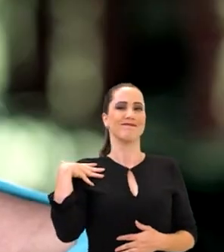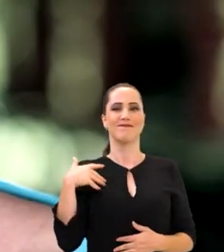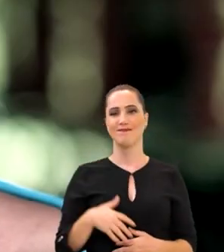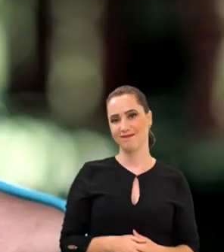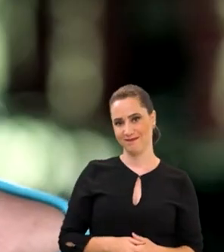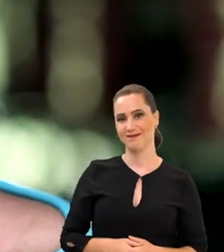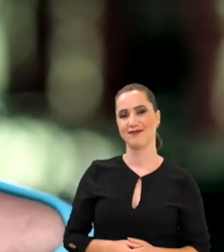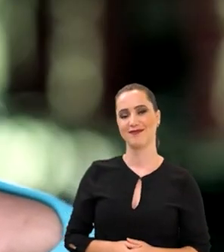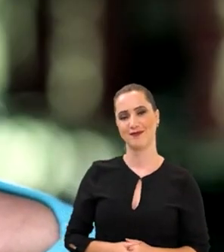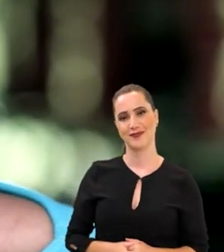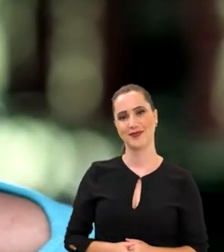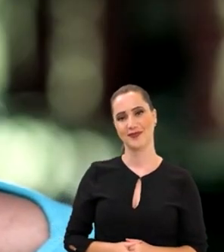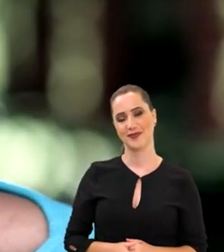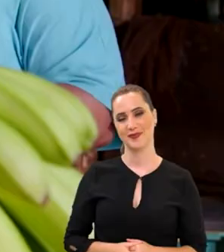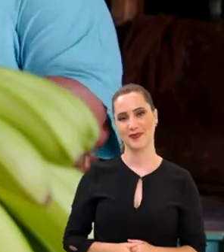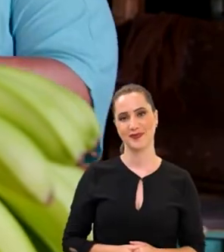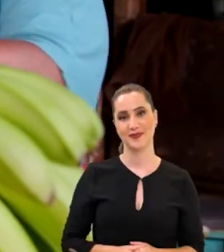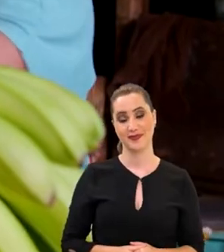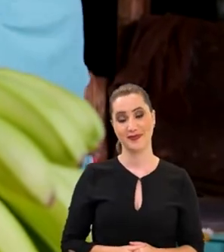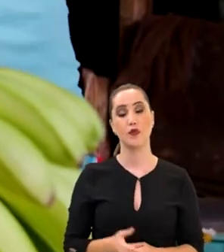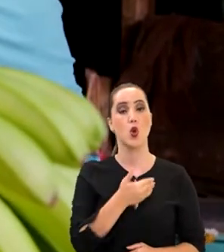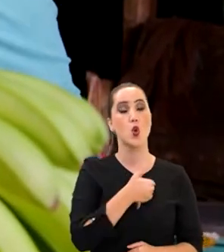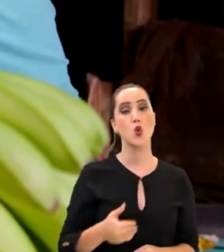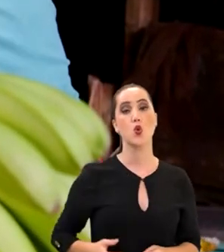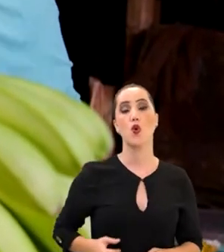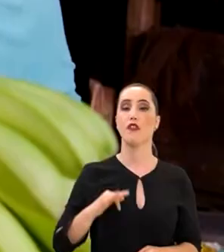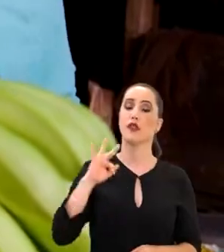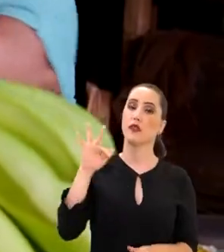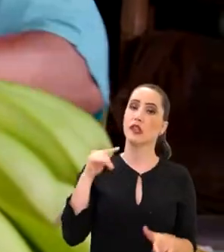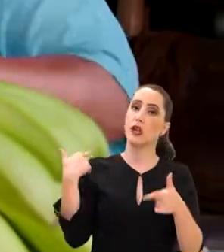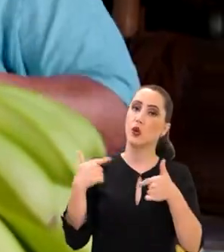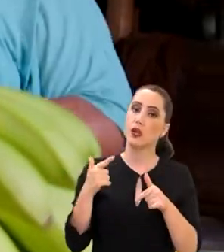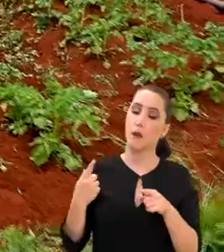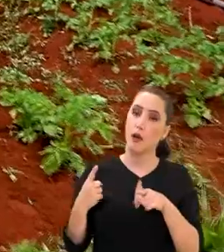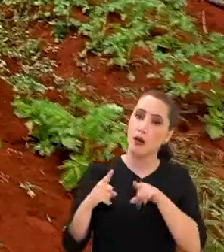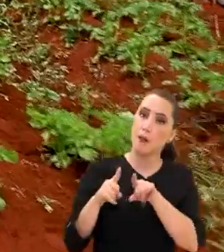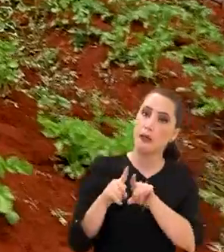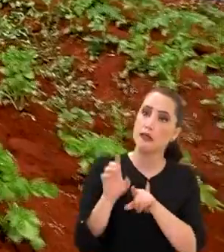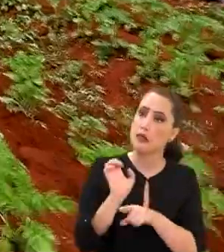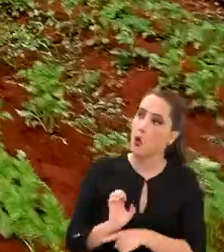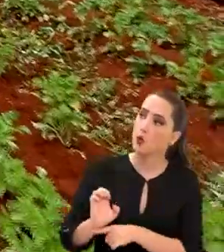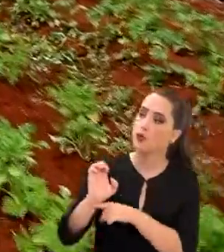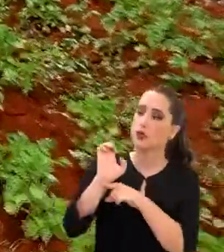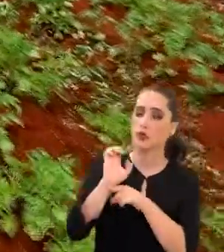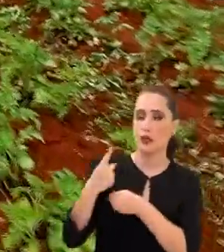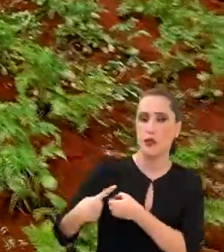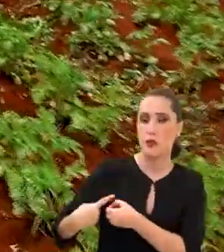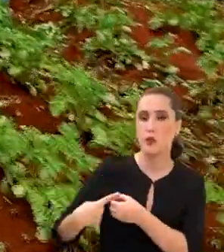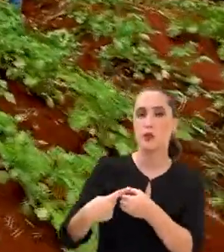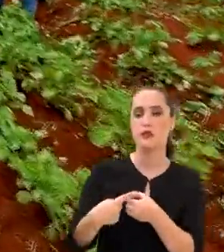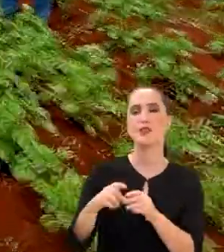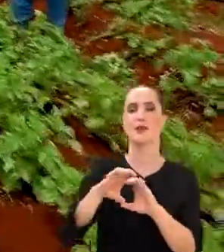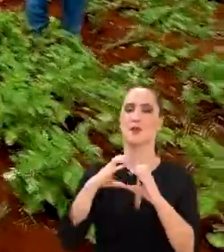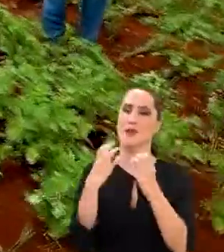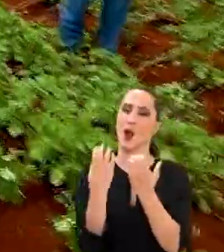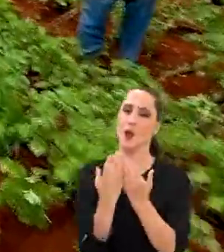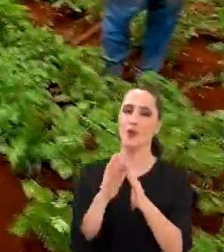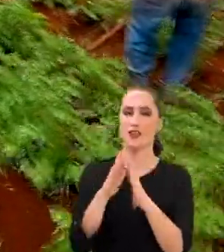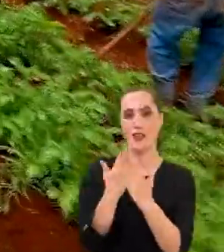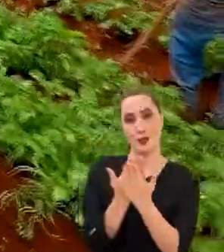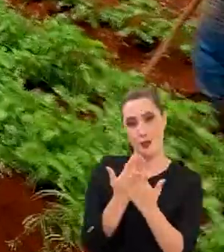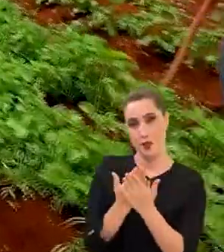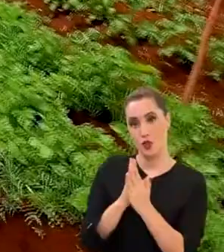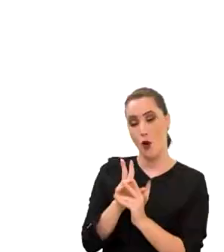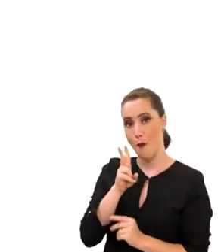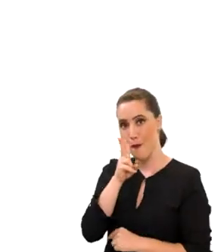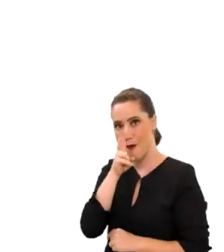é um orgulho muito grande, minha gente. O governo federal trabalha em parceria com estados, municípios e a